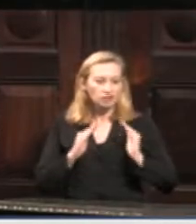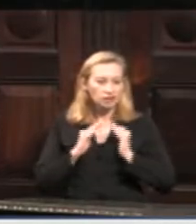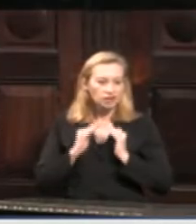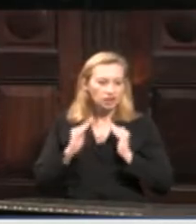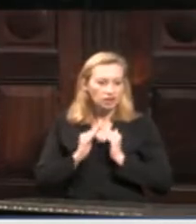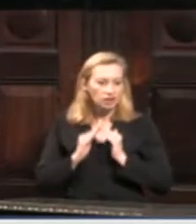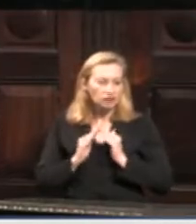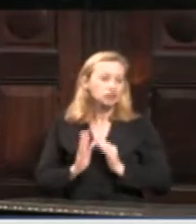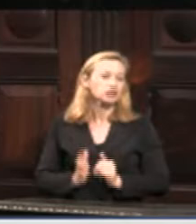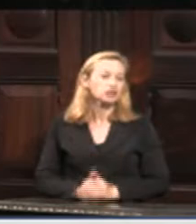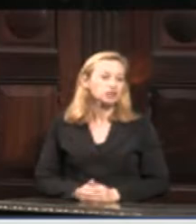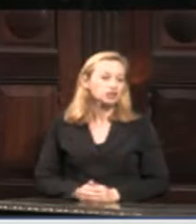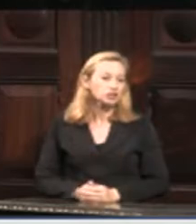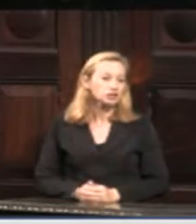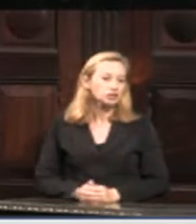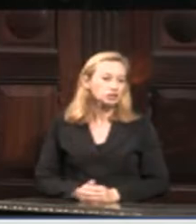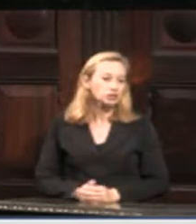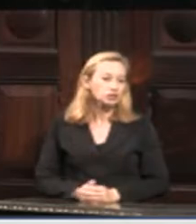porque jamais